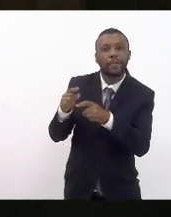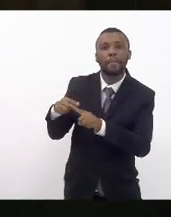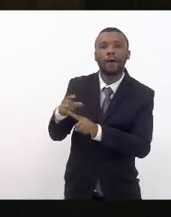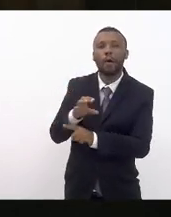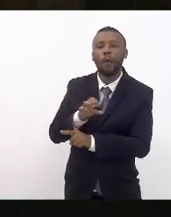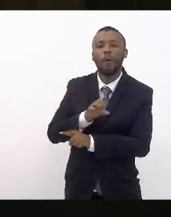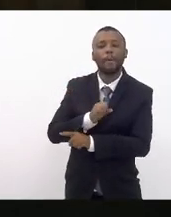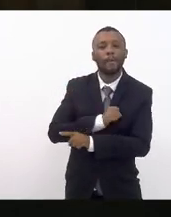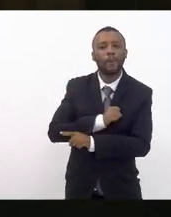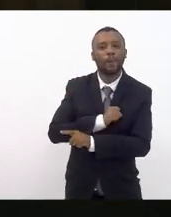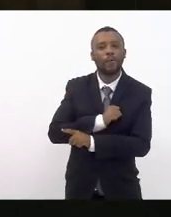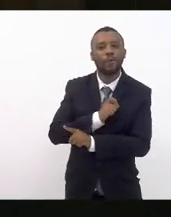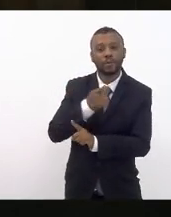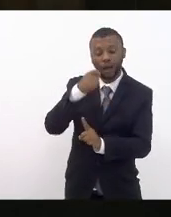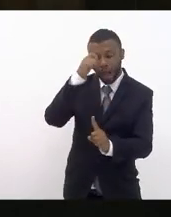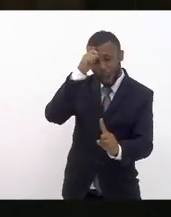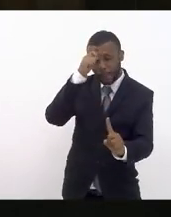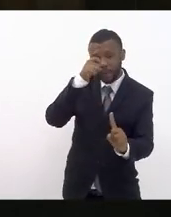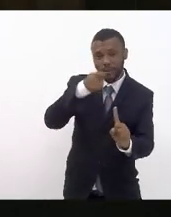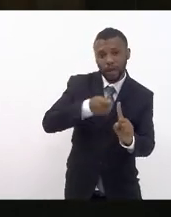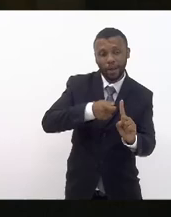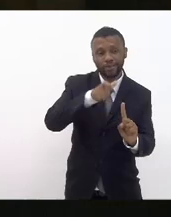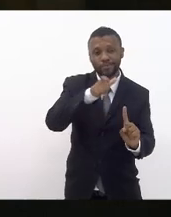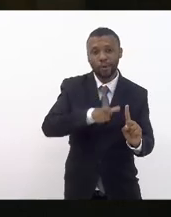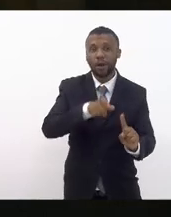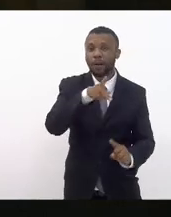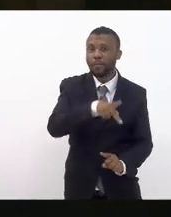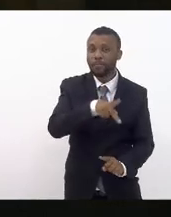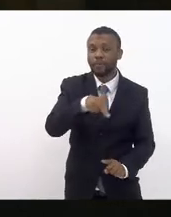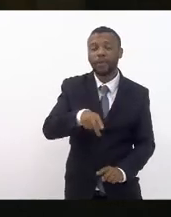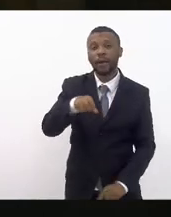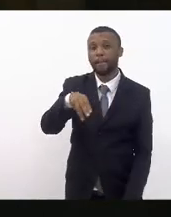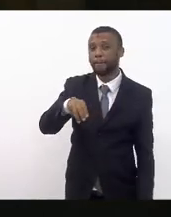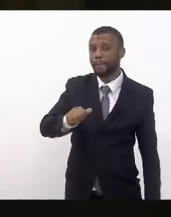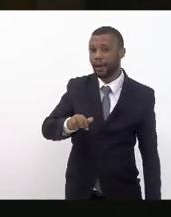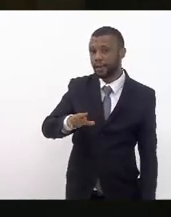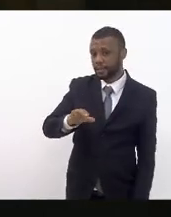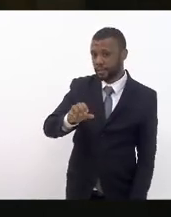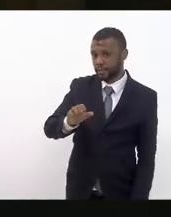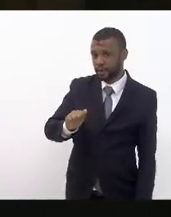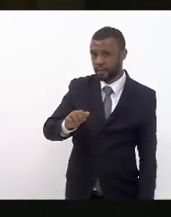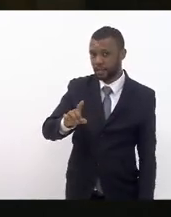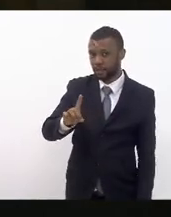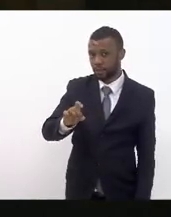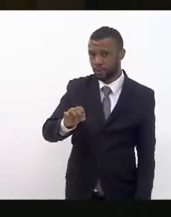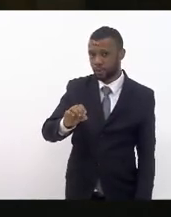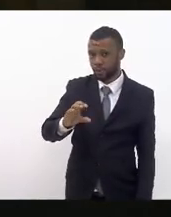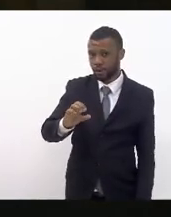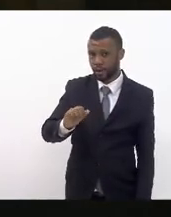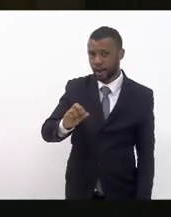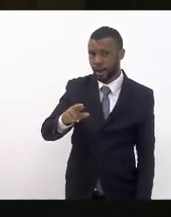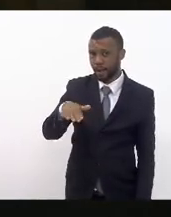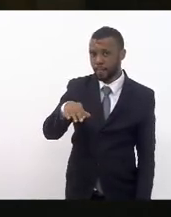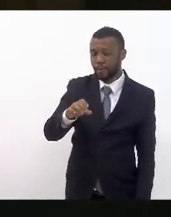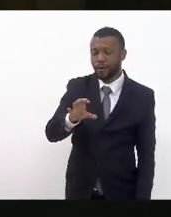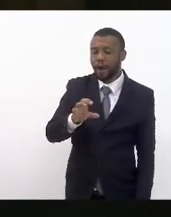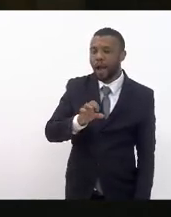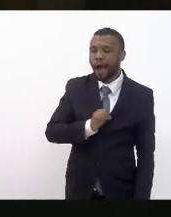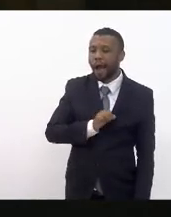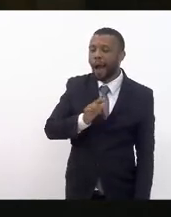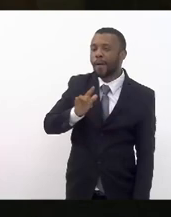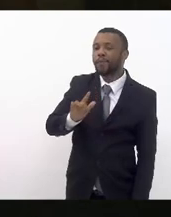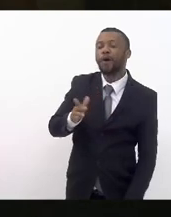vi a homenagem que eles fizeram à professora Maria do Carmo, que com tanto amor cuidava